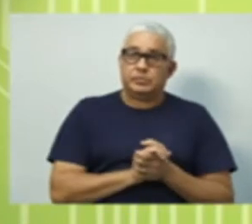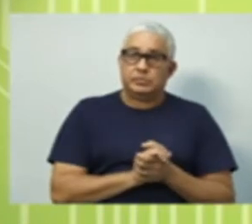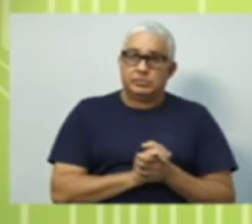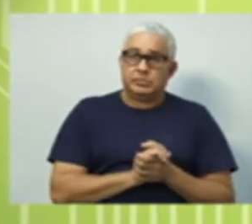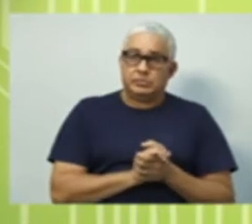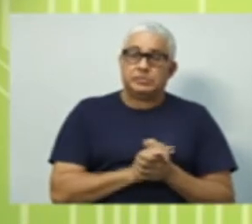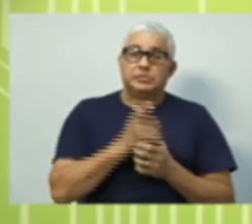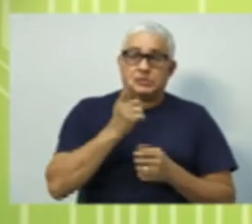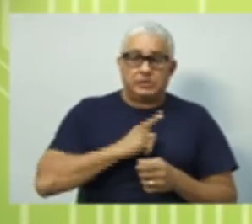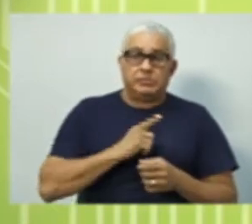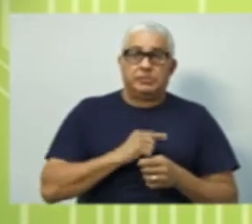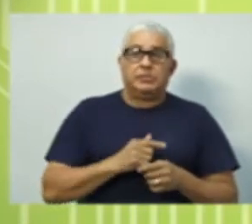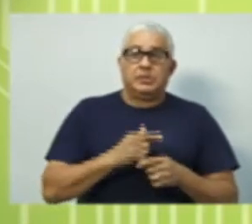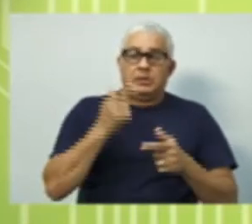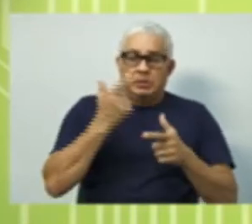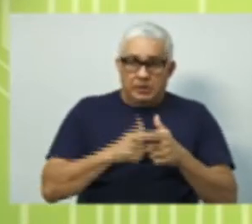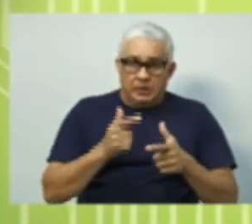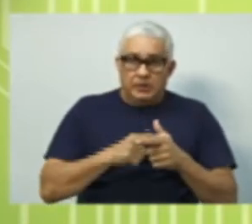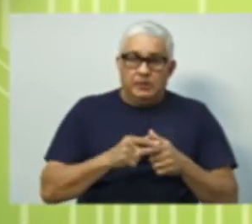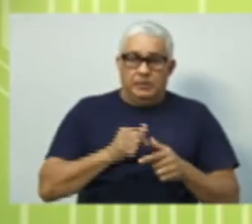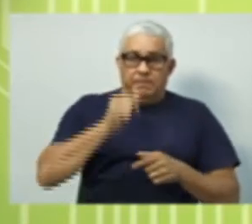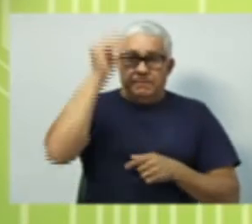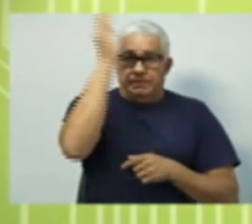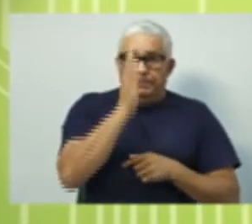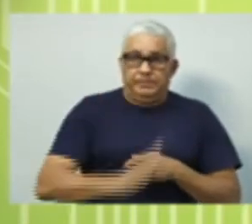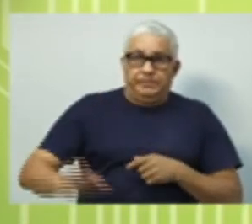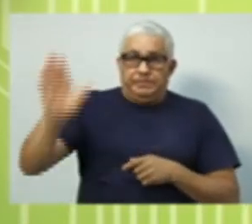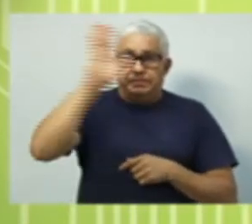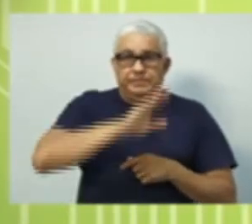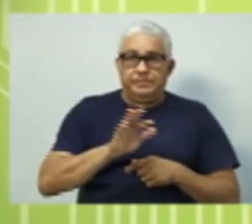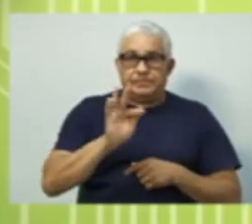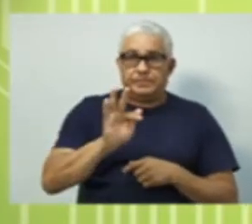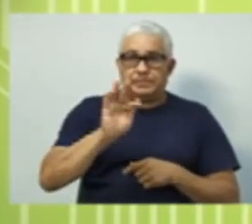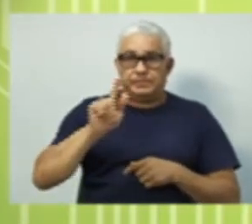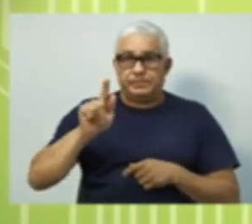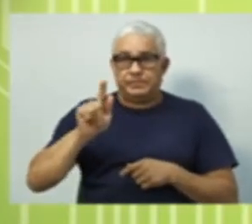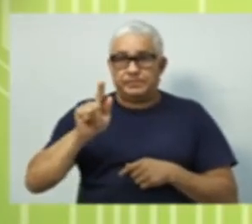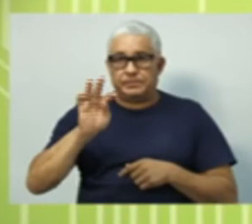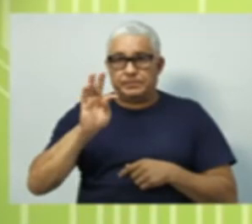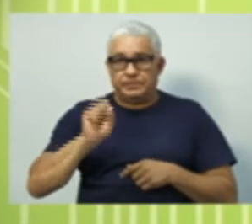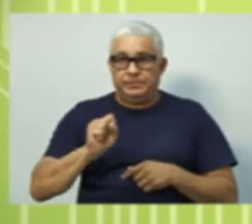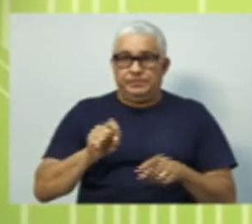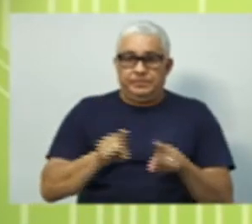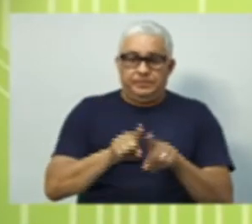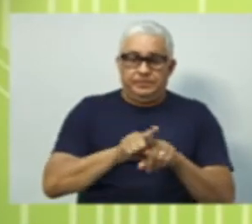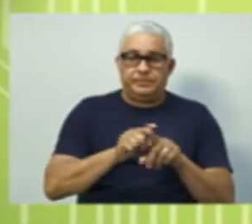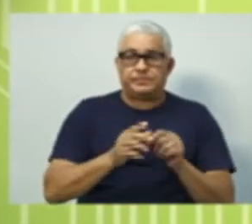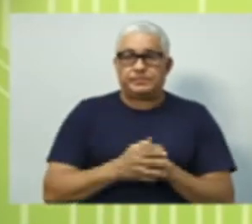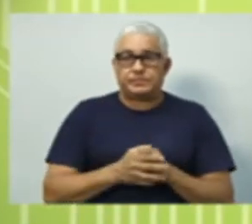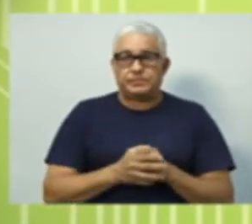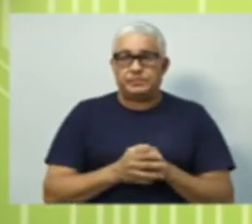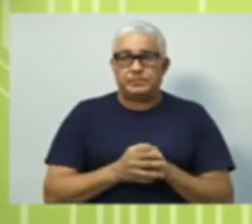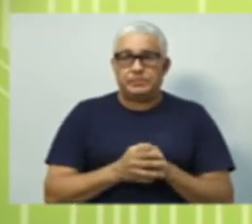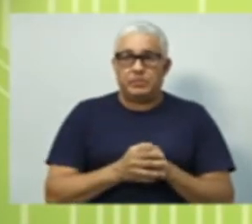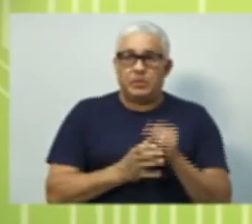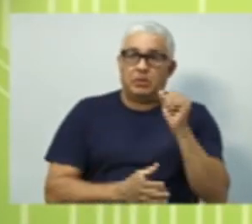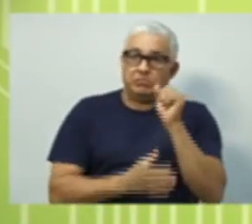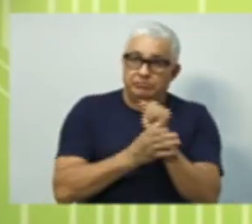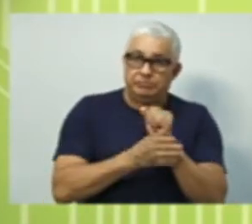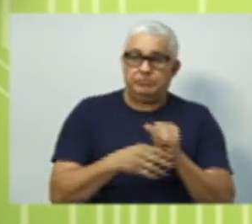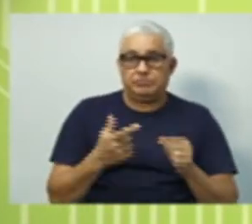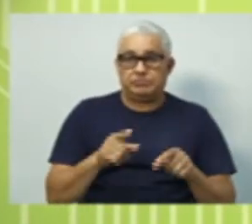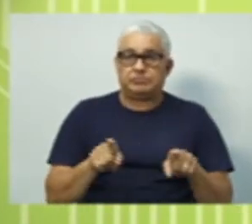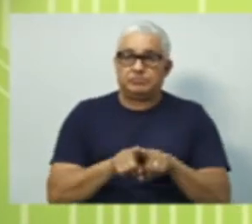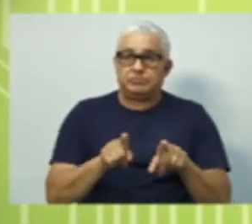ficou entendido, ficou implantado na cabeça de vocês a questão da importância começar do orçamento individual, né? O